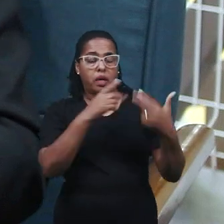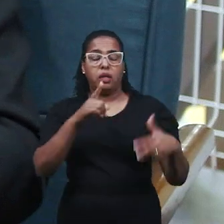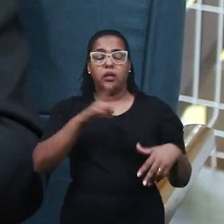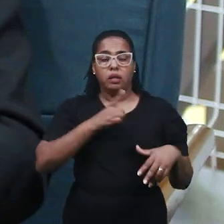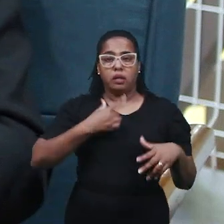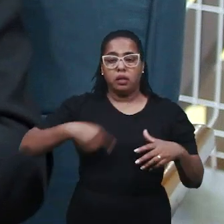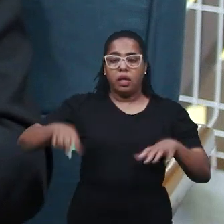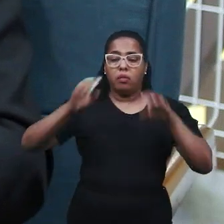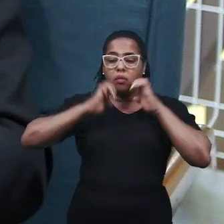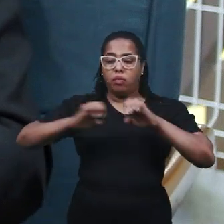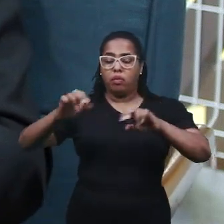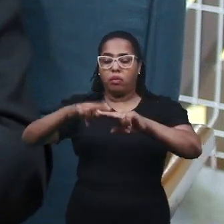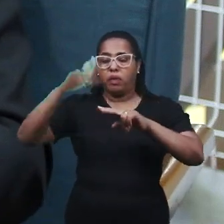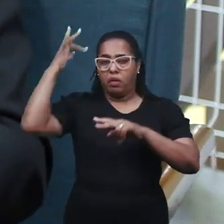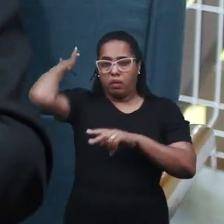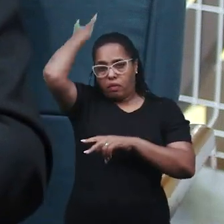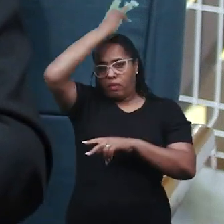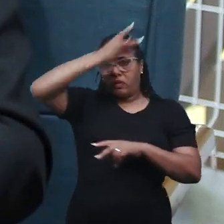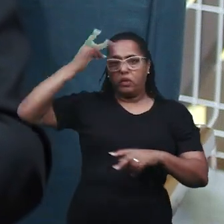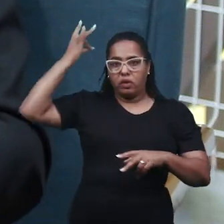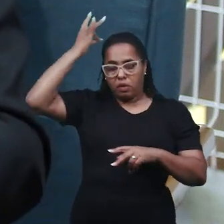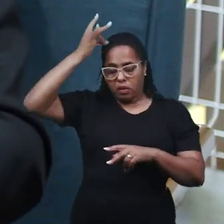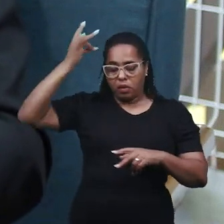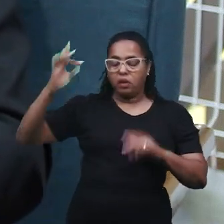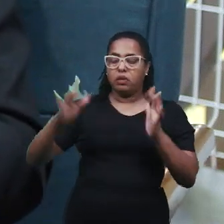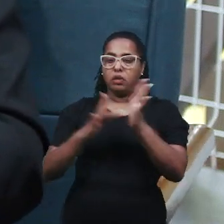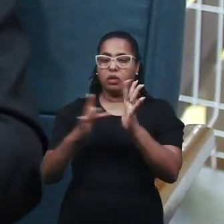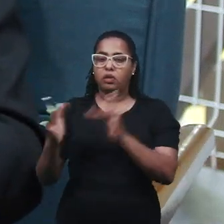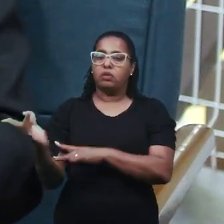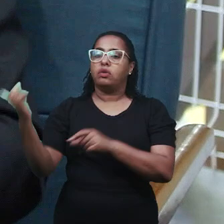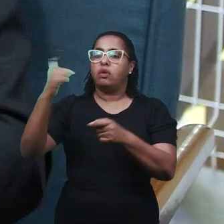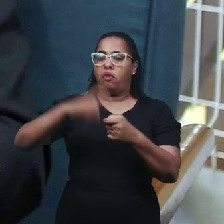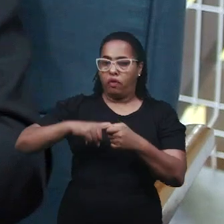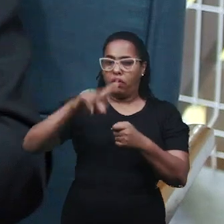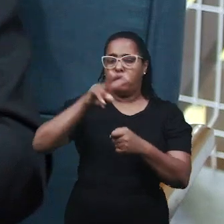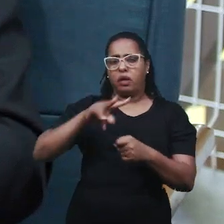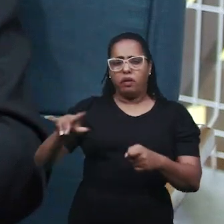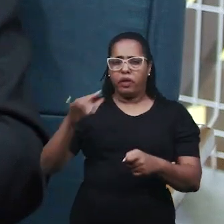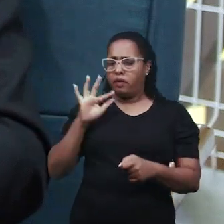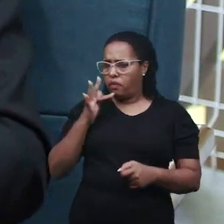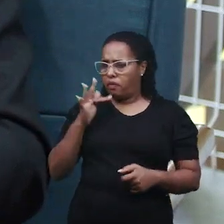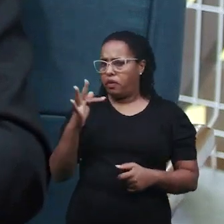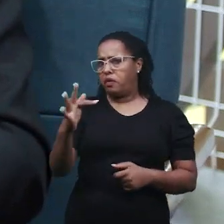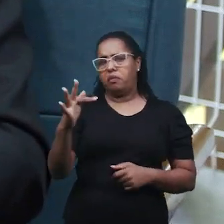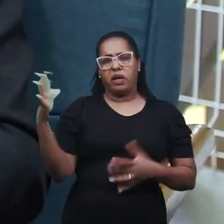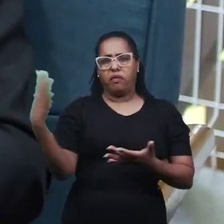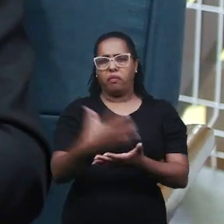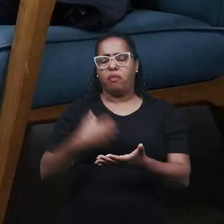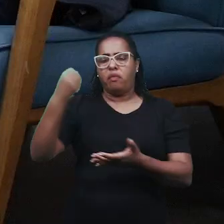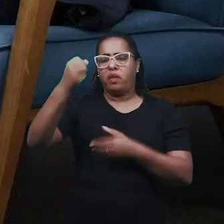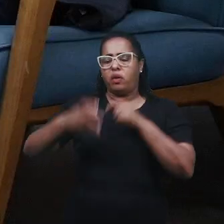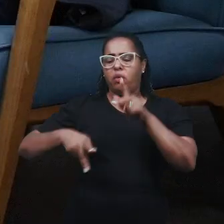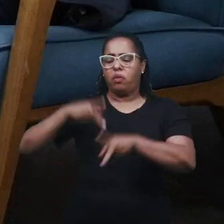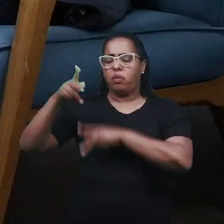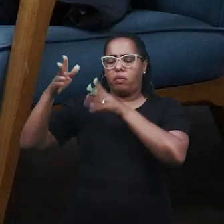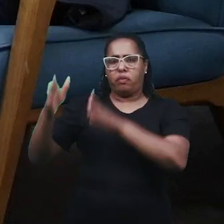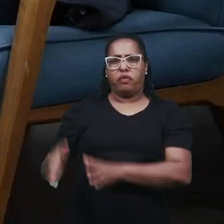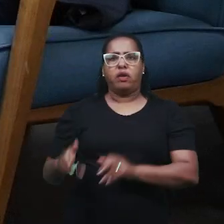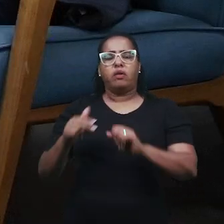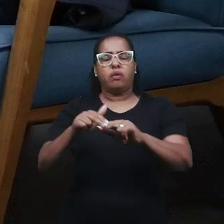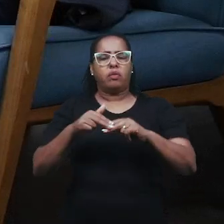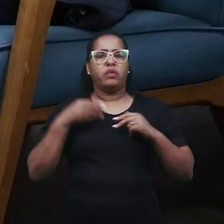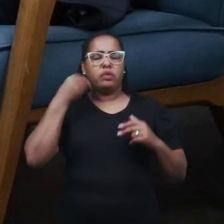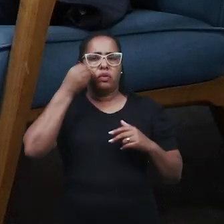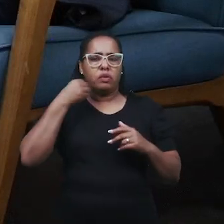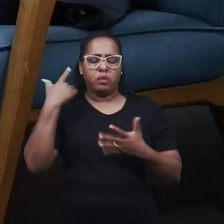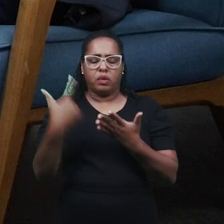vão receber, é que Jesus está por voltar. Jesus voltará muito em breve para levar a sua igreja. Por isso, a experiência